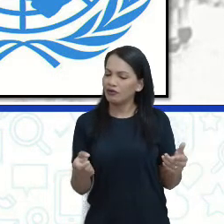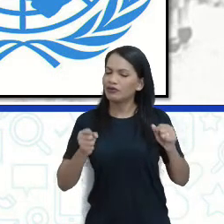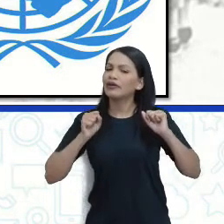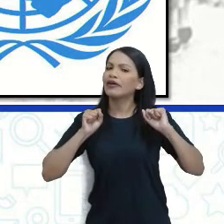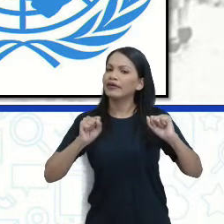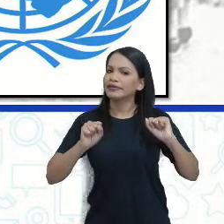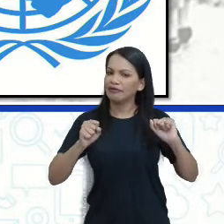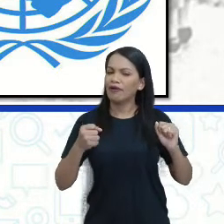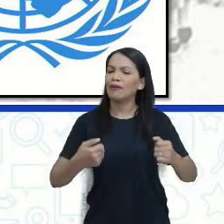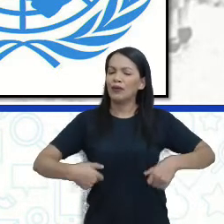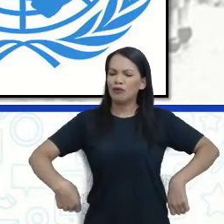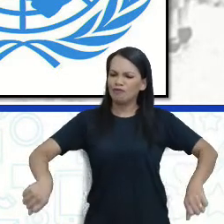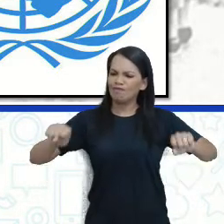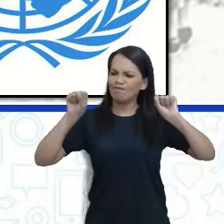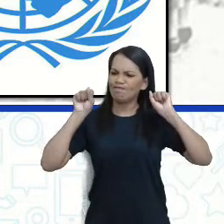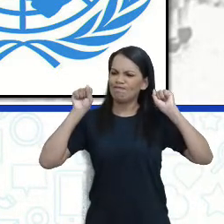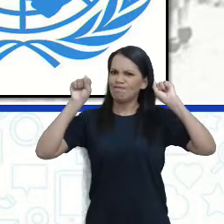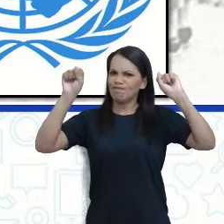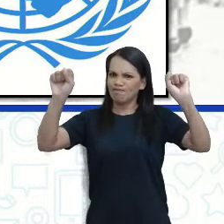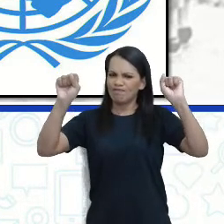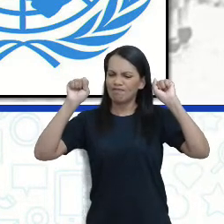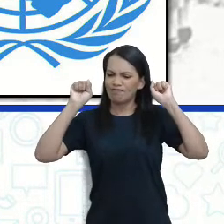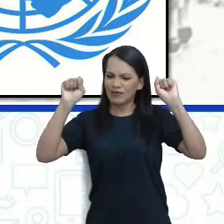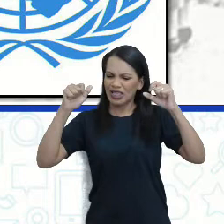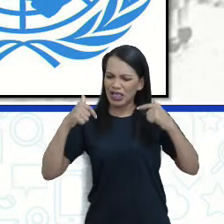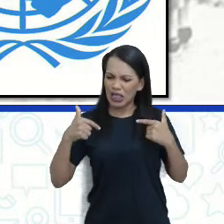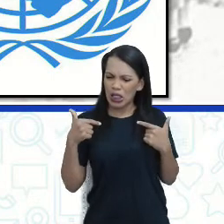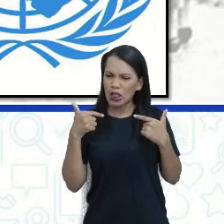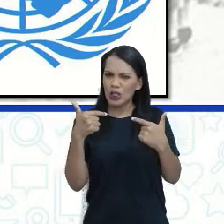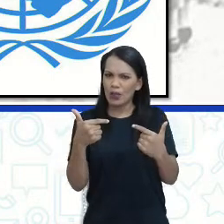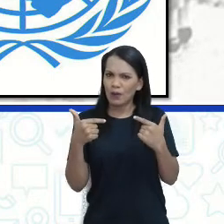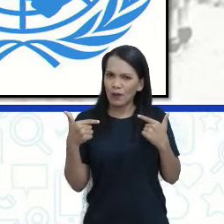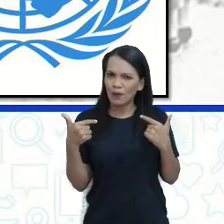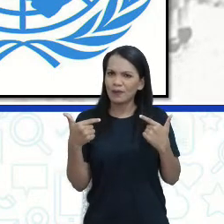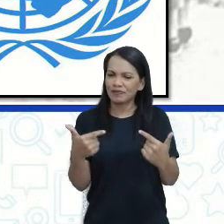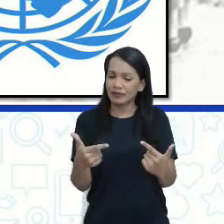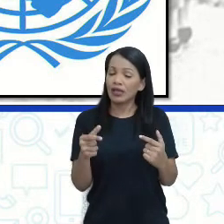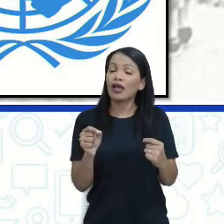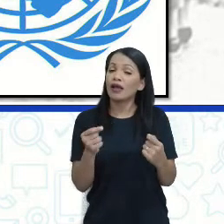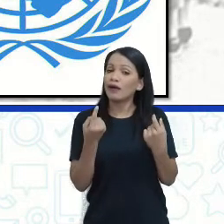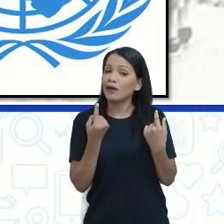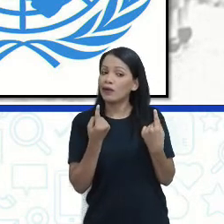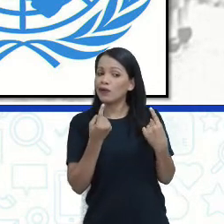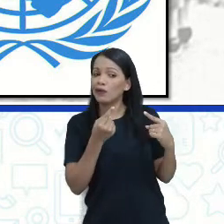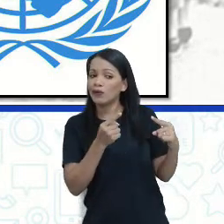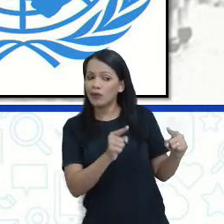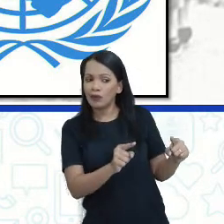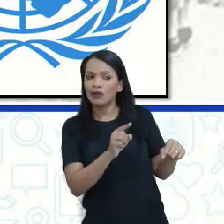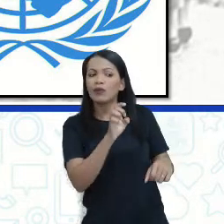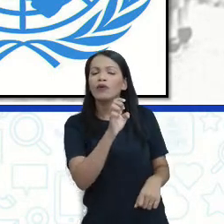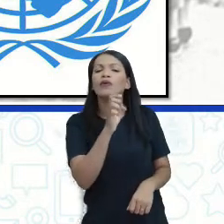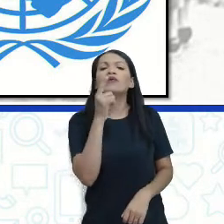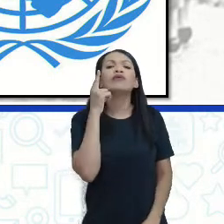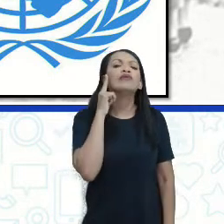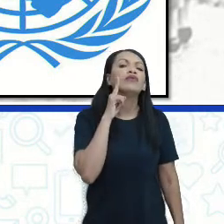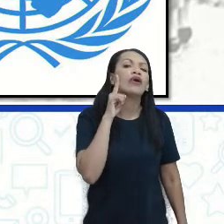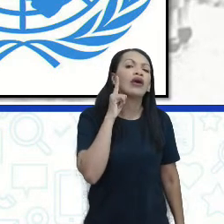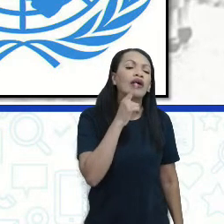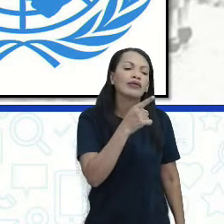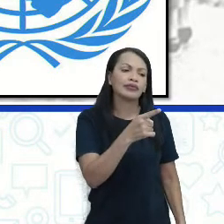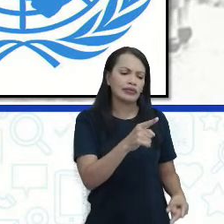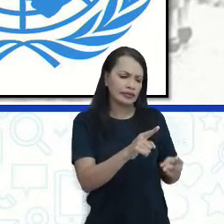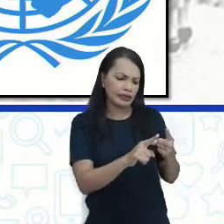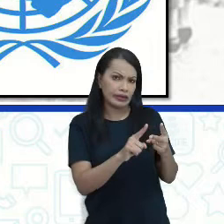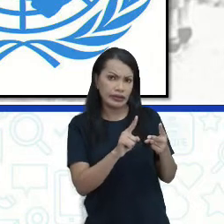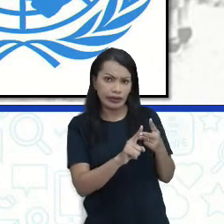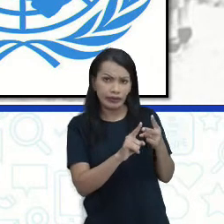campanhas militares ali no Pacífico e no Atlântico, né, contra os Estados Unidos, né, e contra